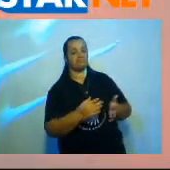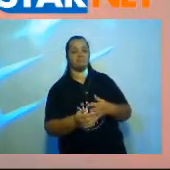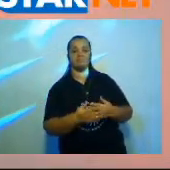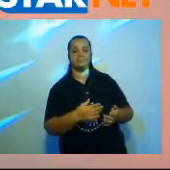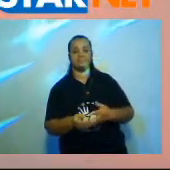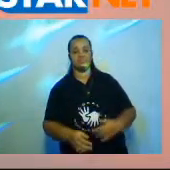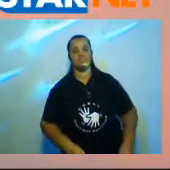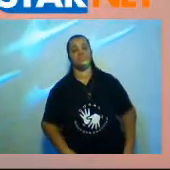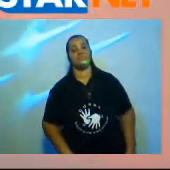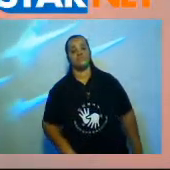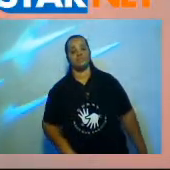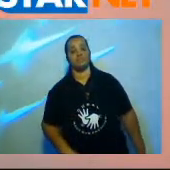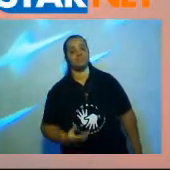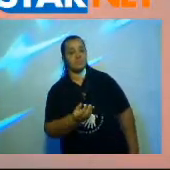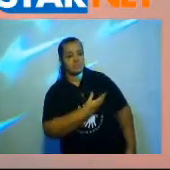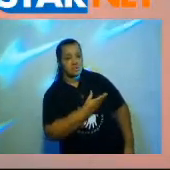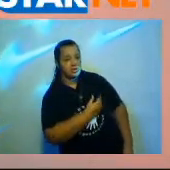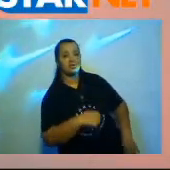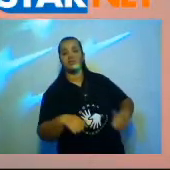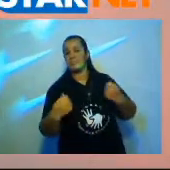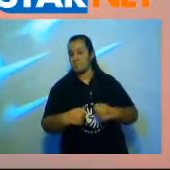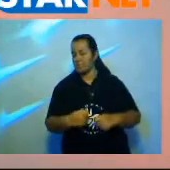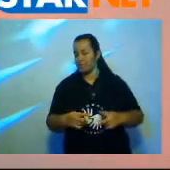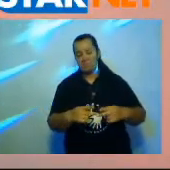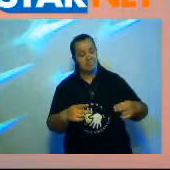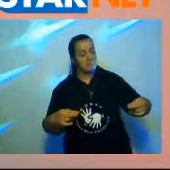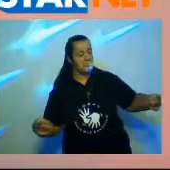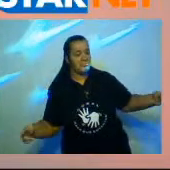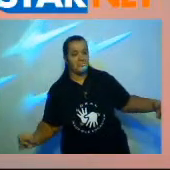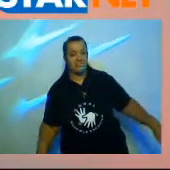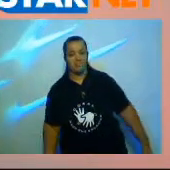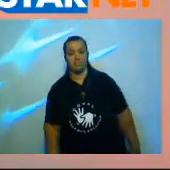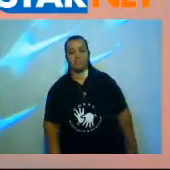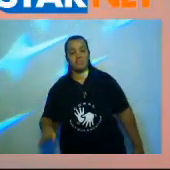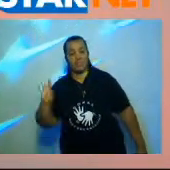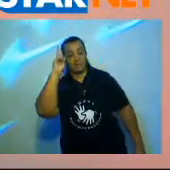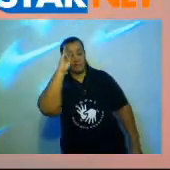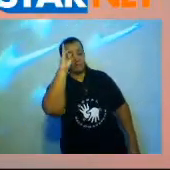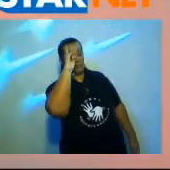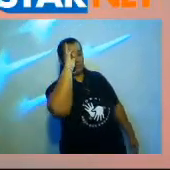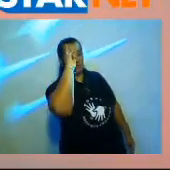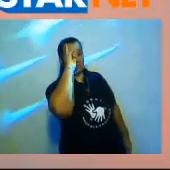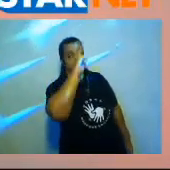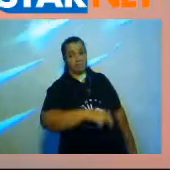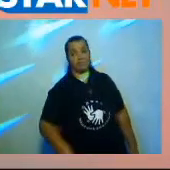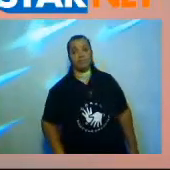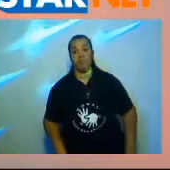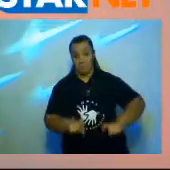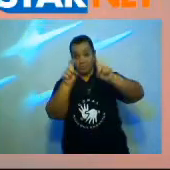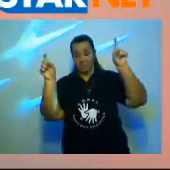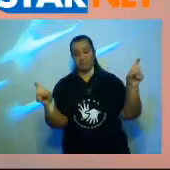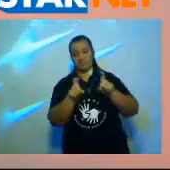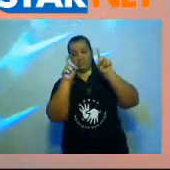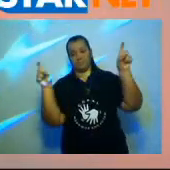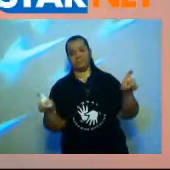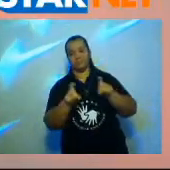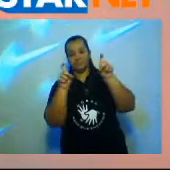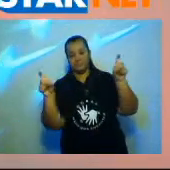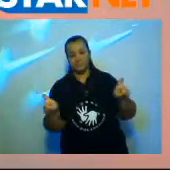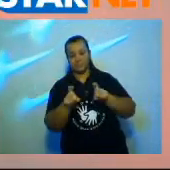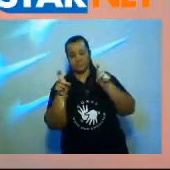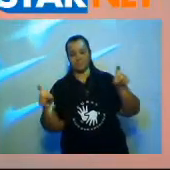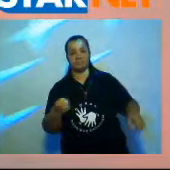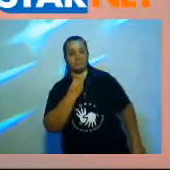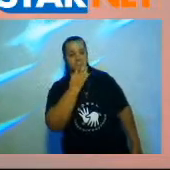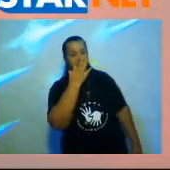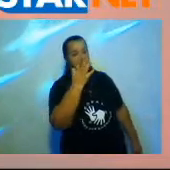você quiser, quanto você puder, toda ajuda é muito bem-vinda, tá bem? Lembrando que nossa transmissão é via Starnet Telecom,